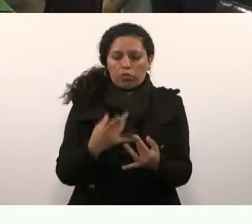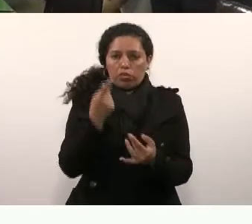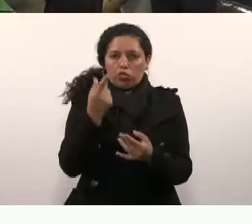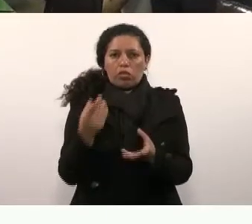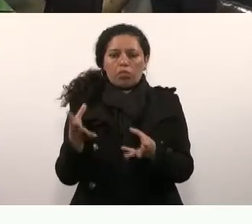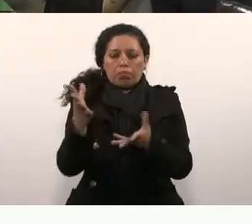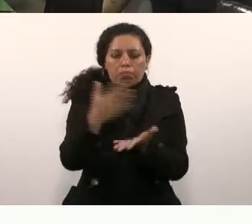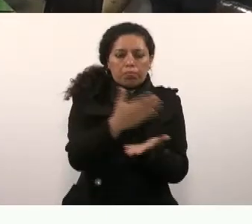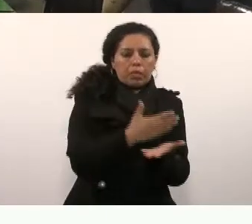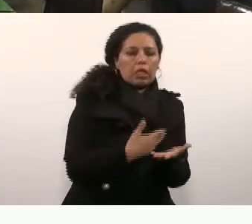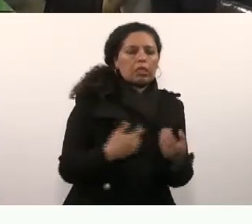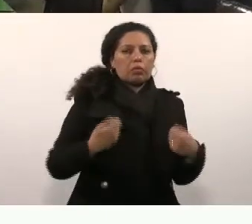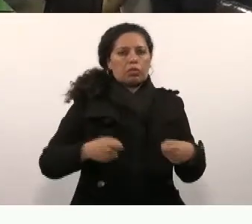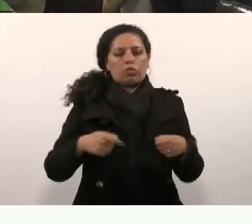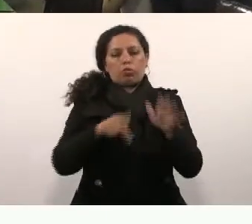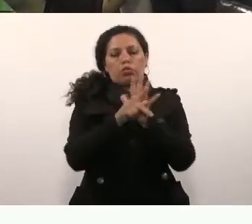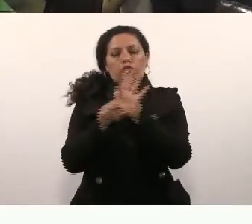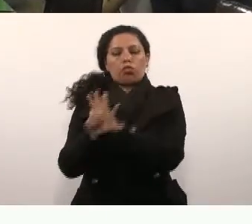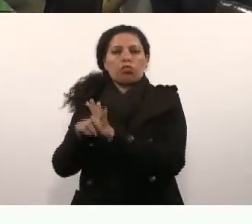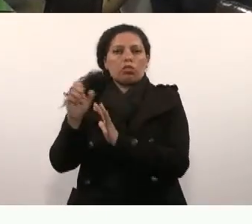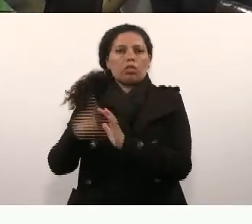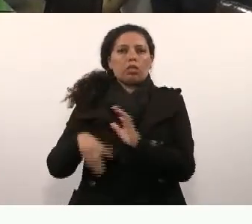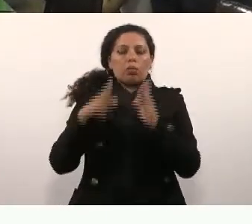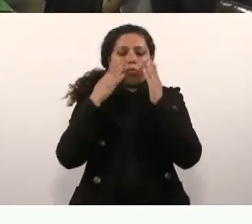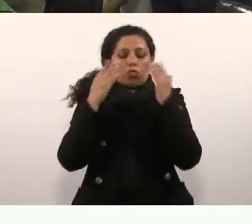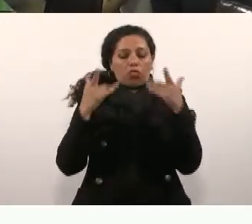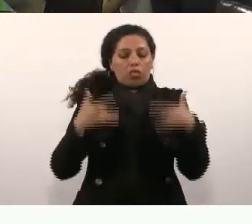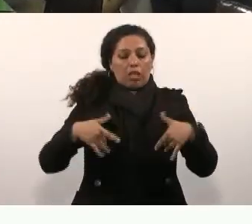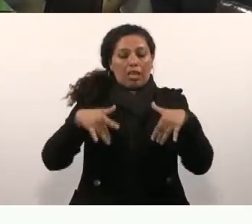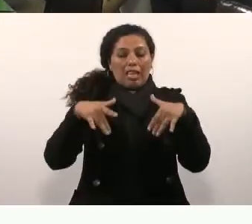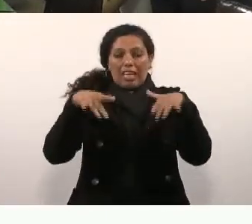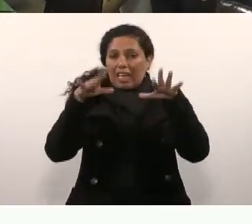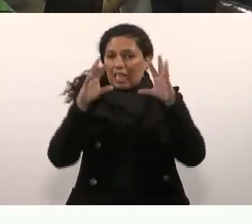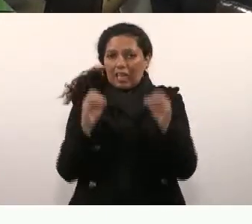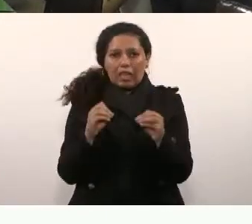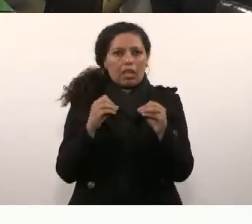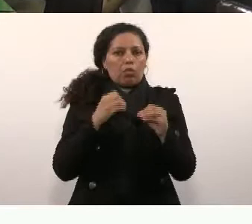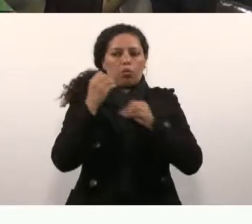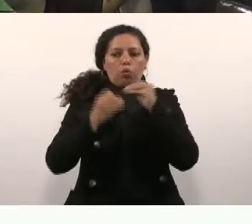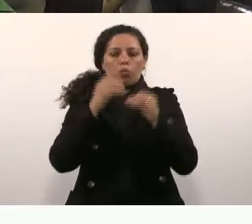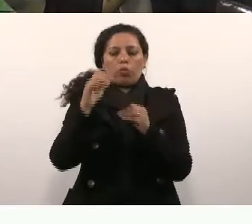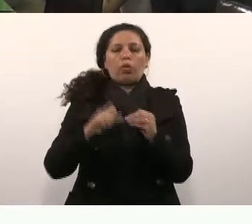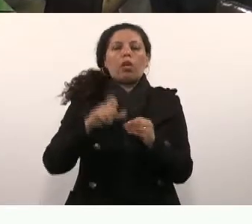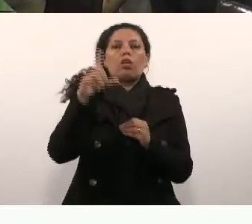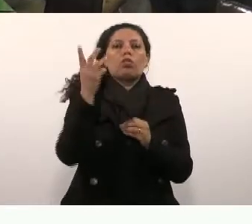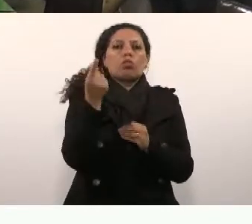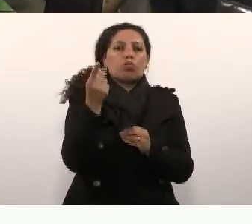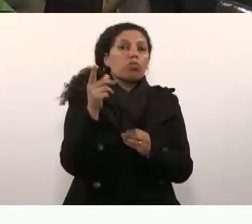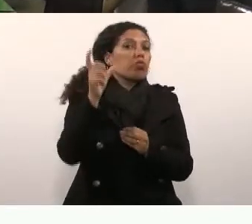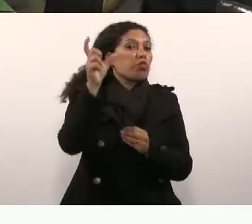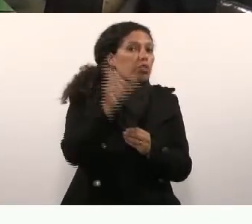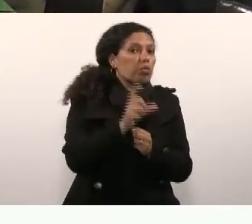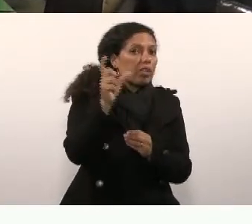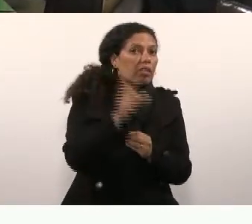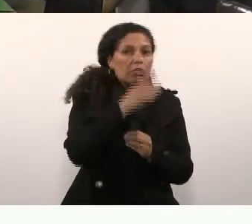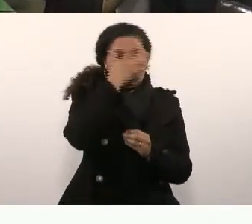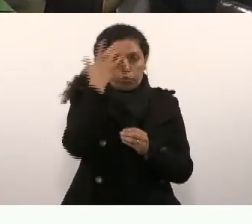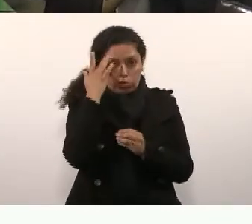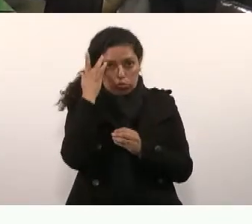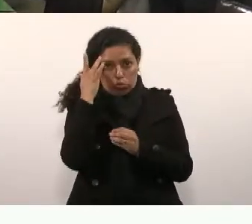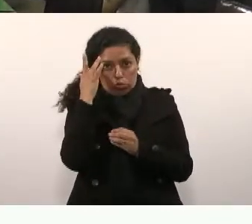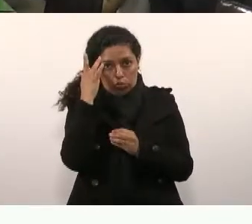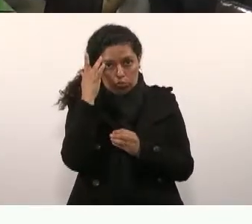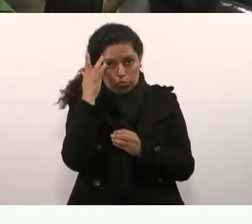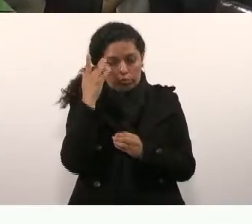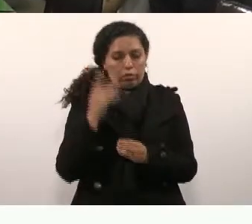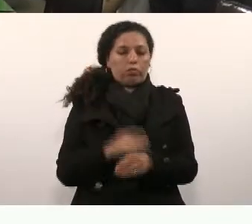de lei, portanto, visa uma maior transparência das contas, uma utilização dos créditos expirados de acordo com o interesse público coletivo e não privado, como